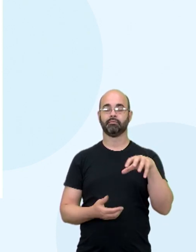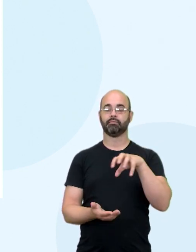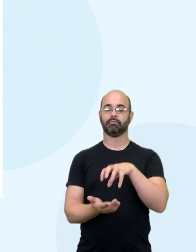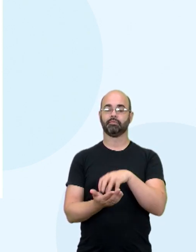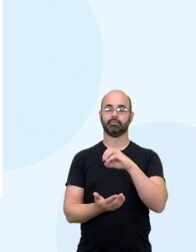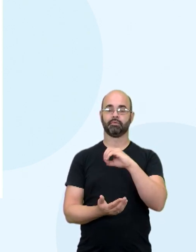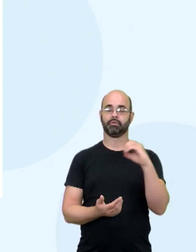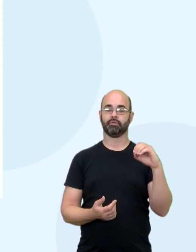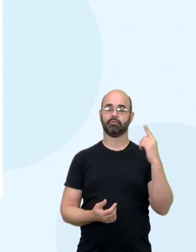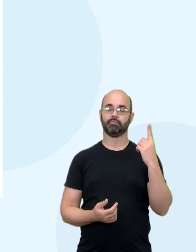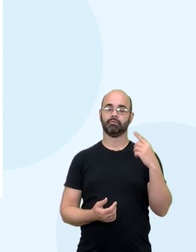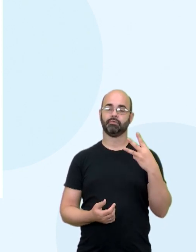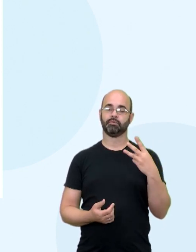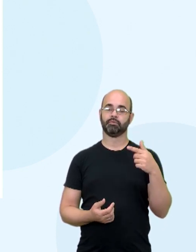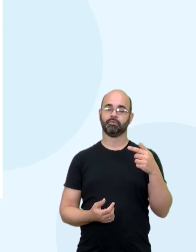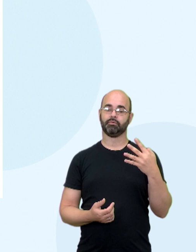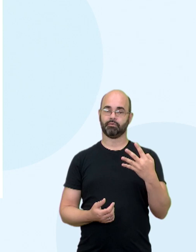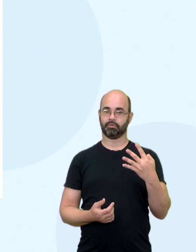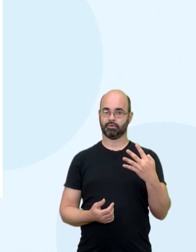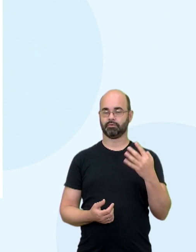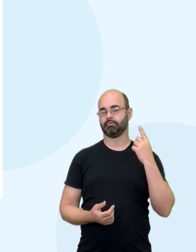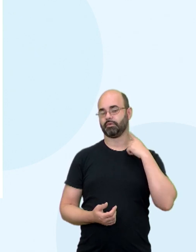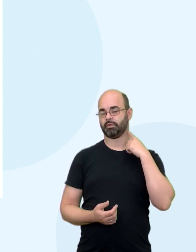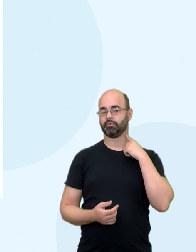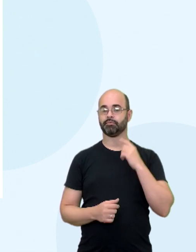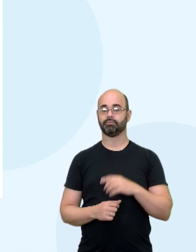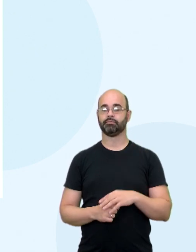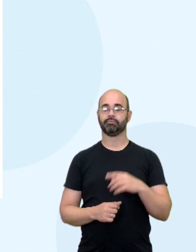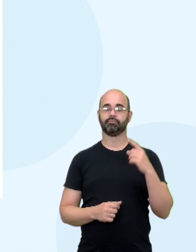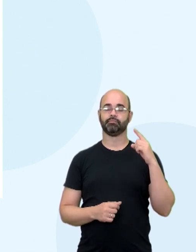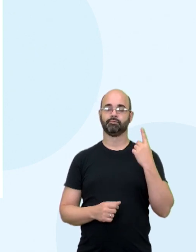R$ 1.374 em maio, R$